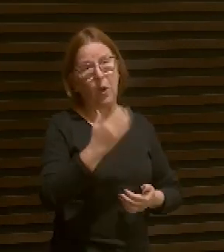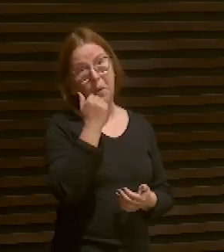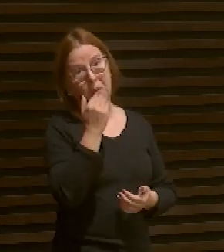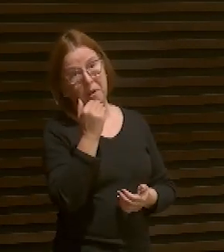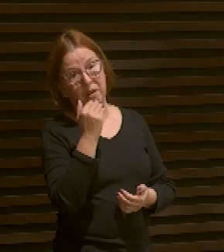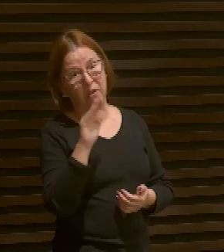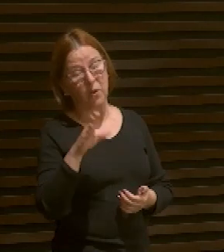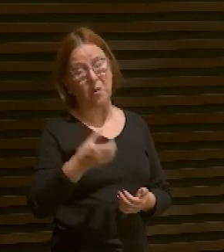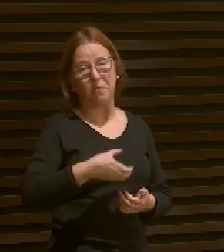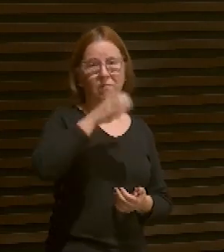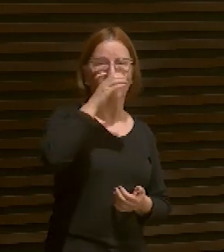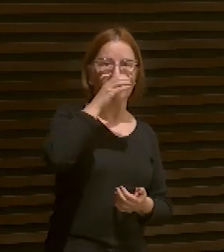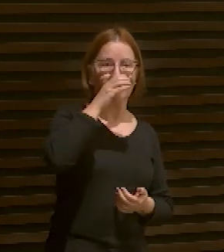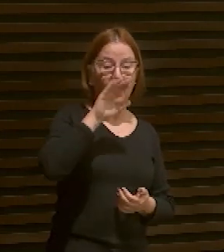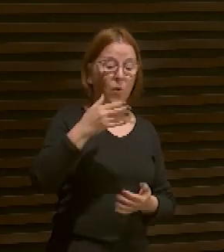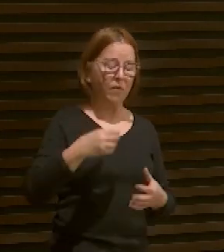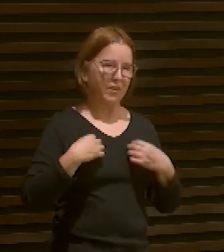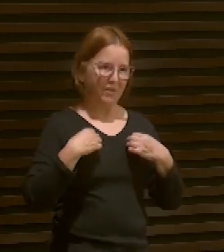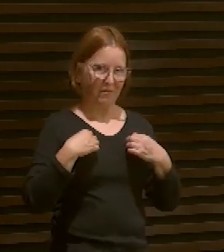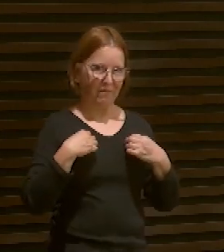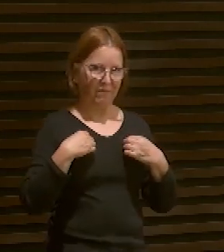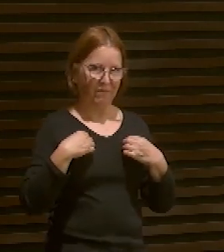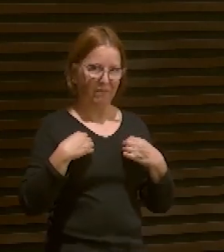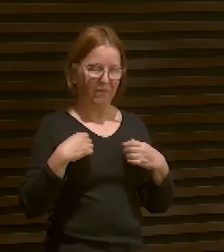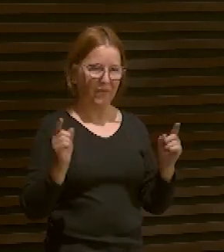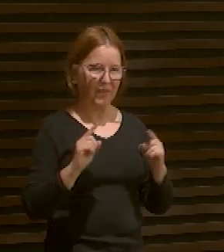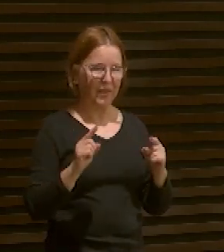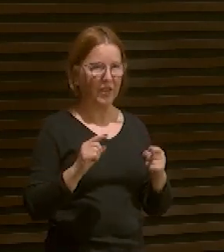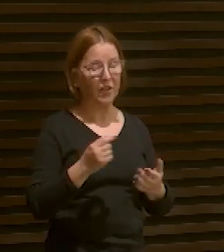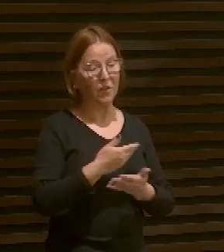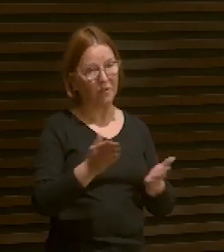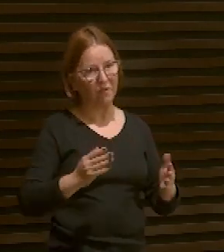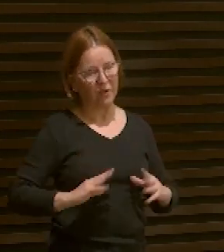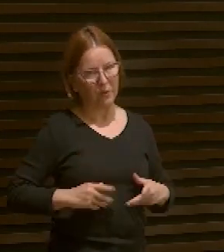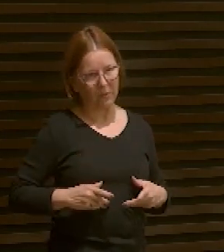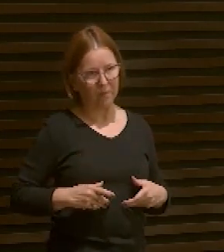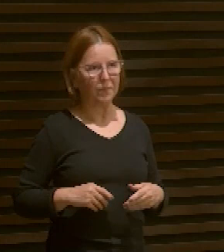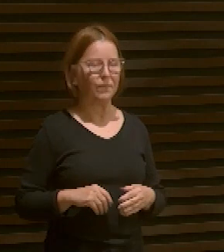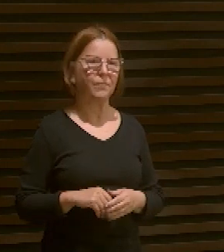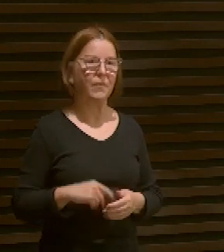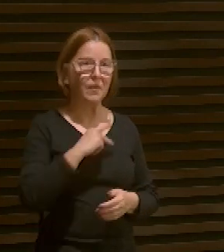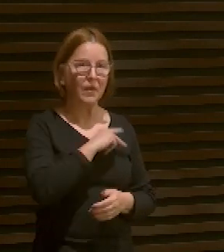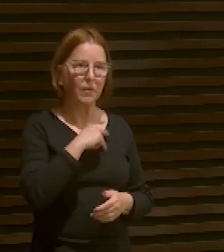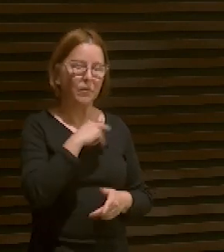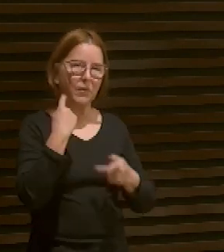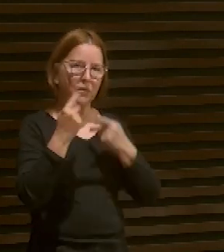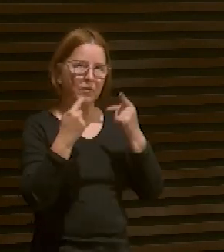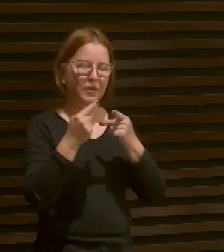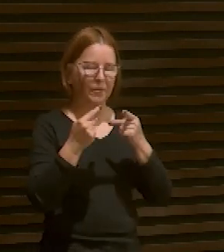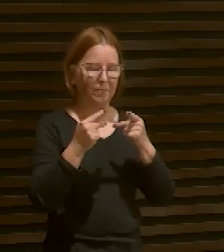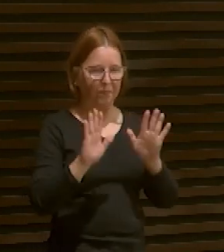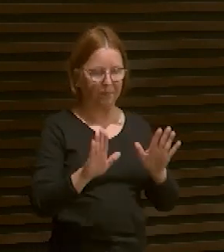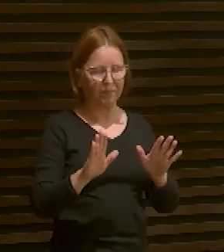ou beber, ou vestir, nem com o vosso corpo. Então, Paulo está dizendo o seguinte,